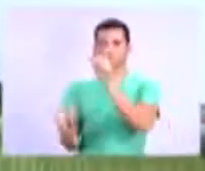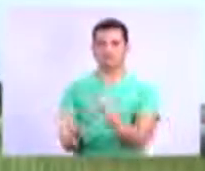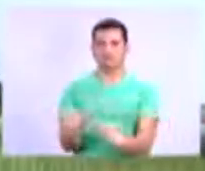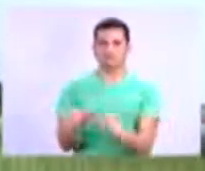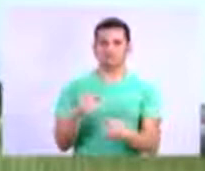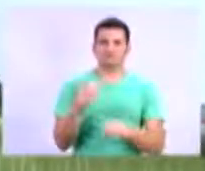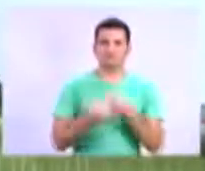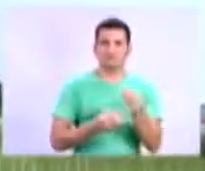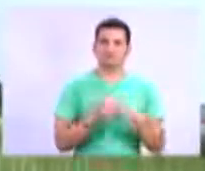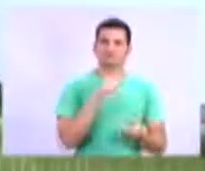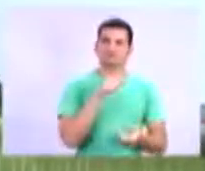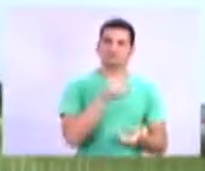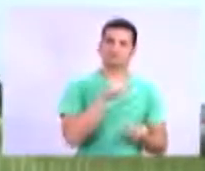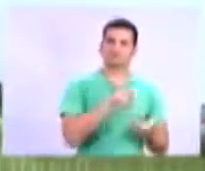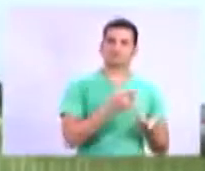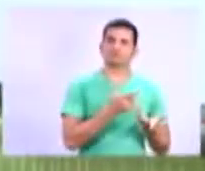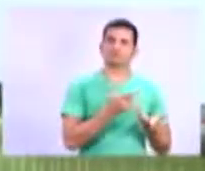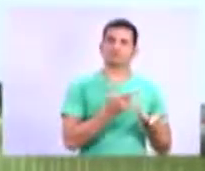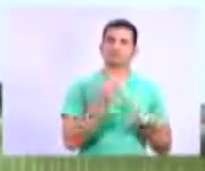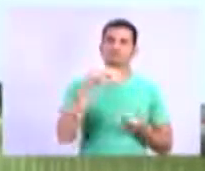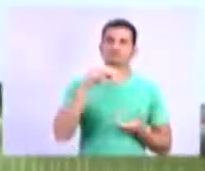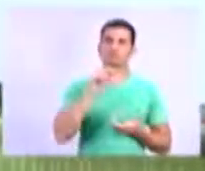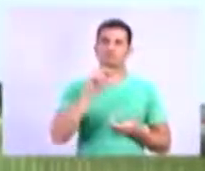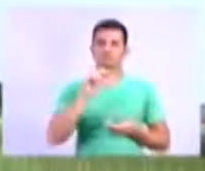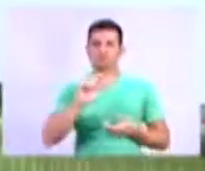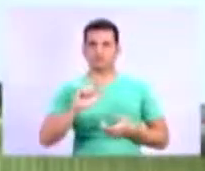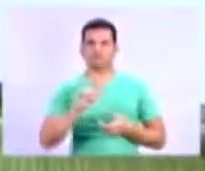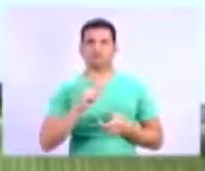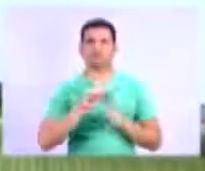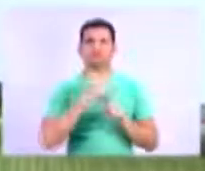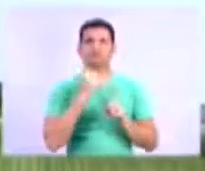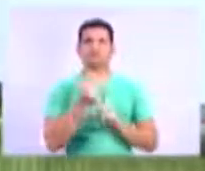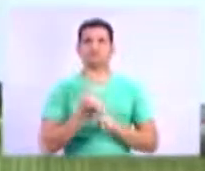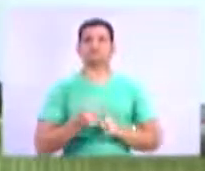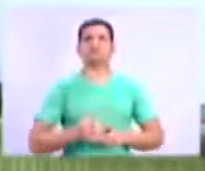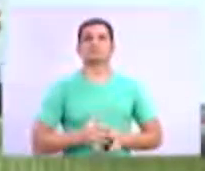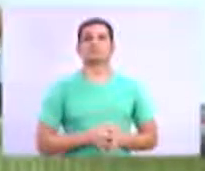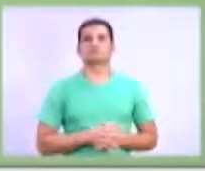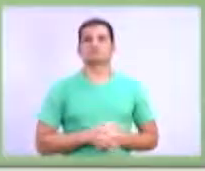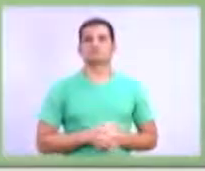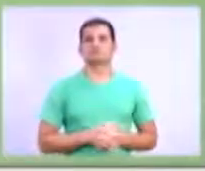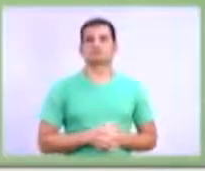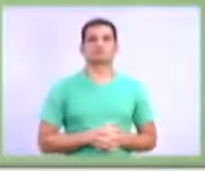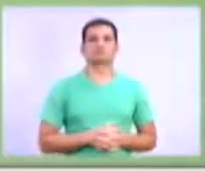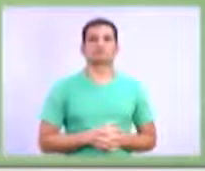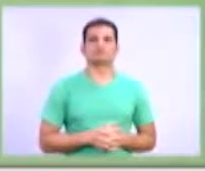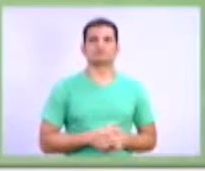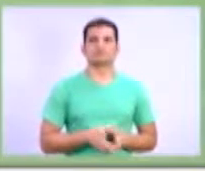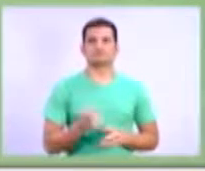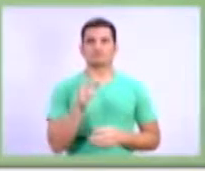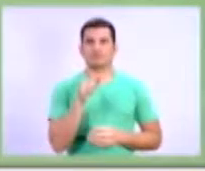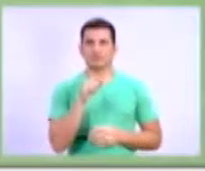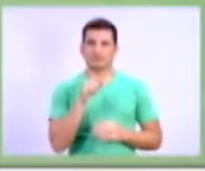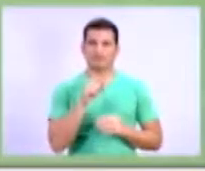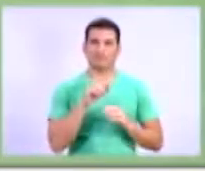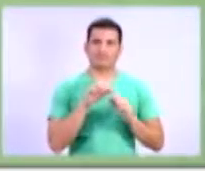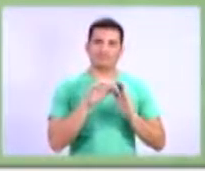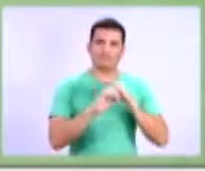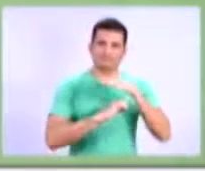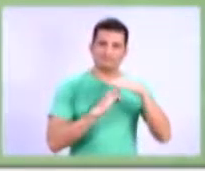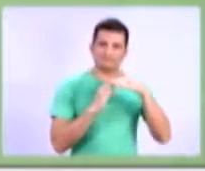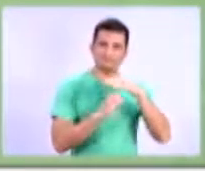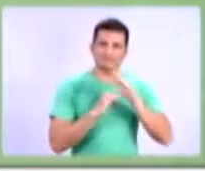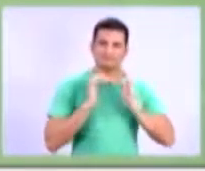como ela se posiciona diante da moral social. Então, essa ética empresarial, ela vai